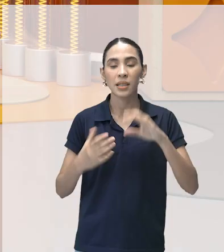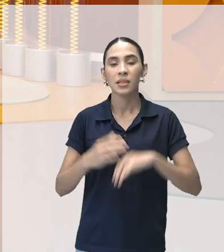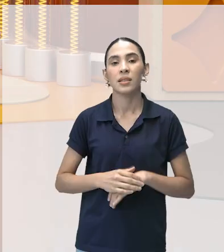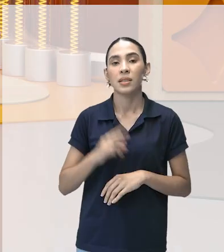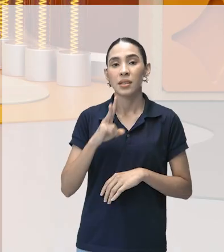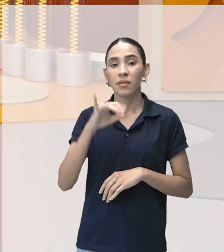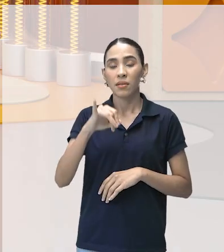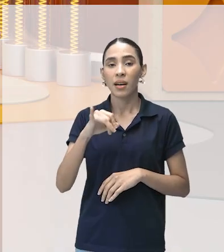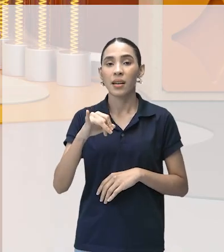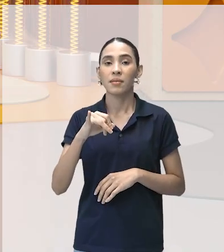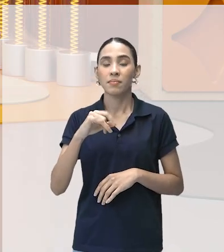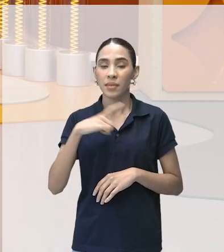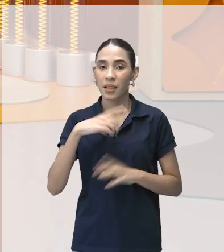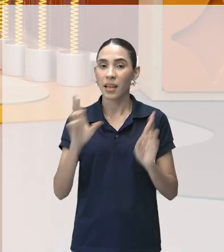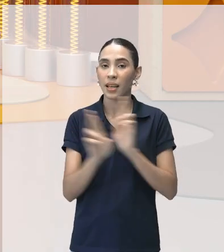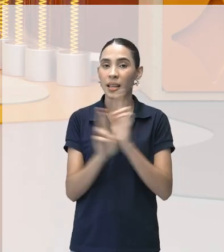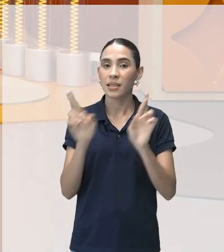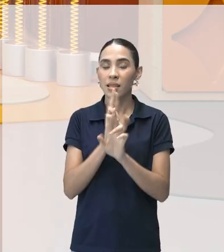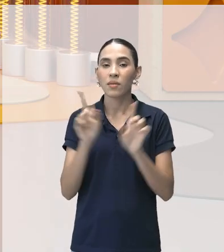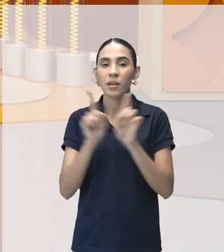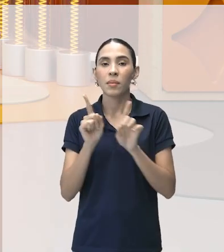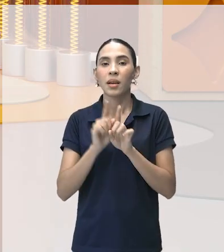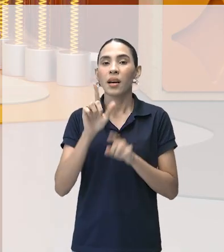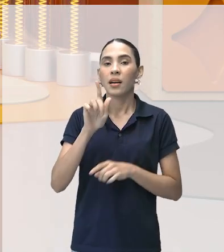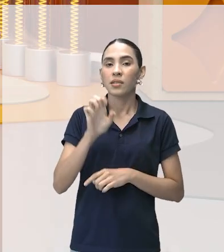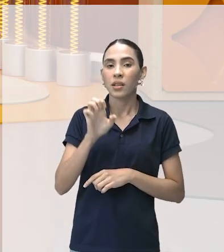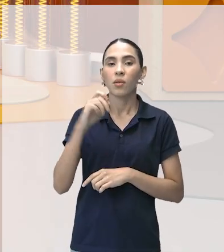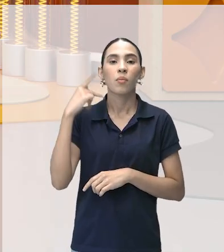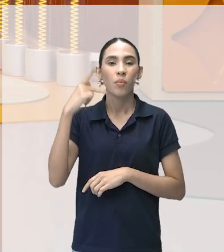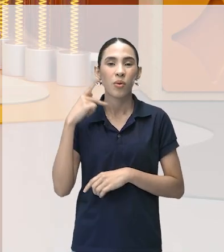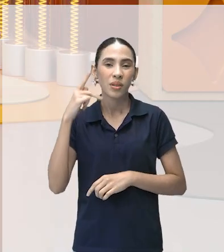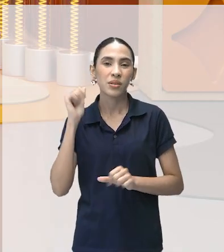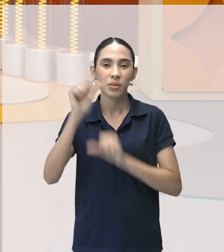que vão estar relacionadas a essa geopolítica, essas